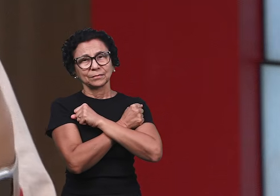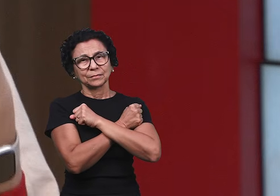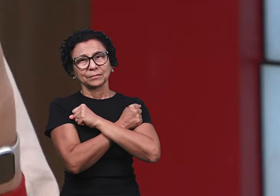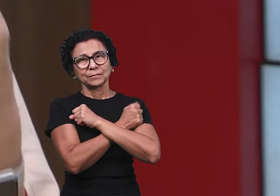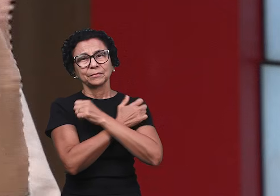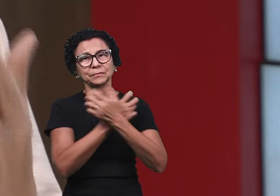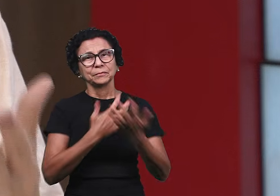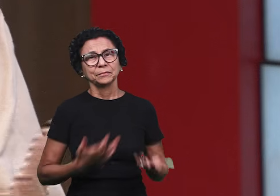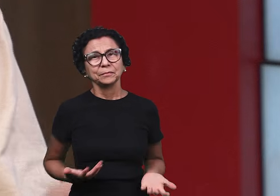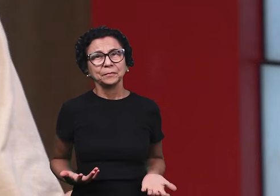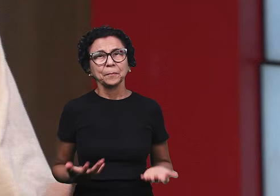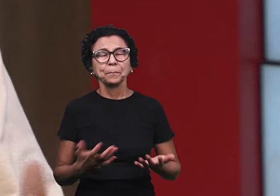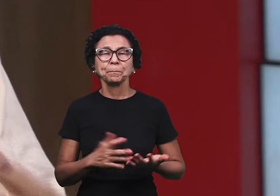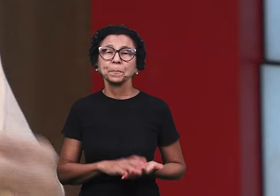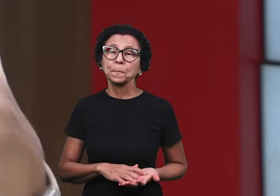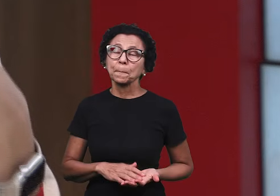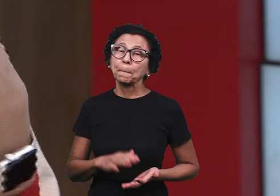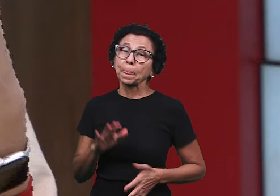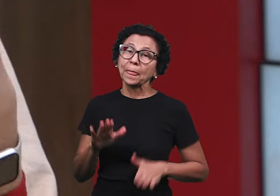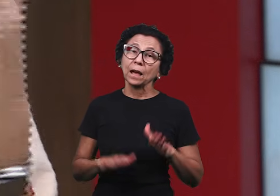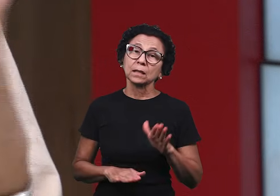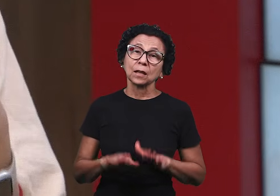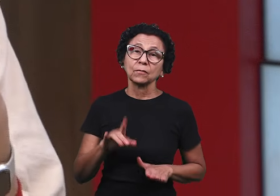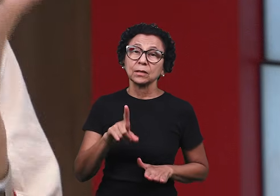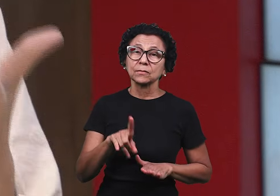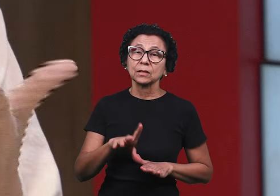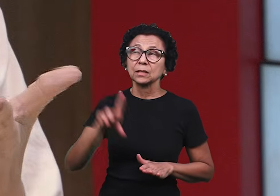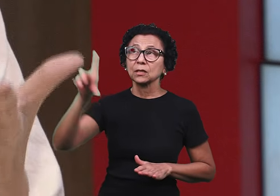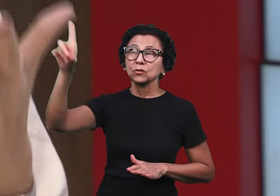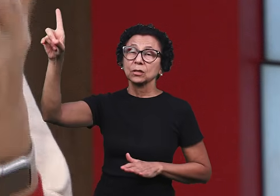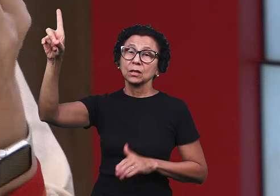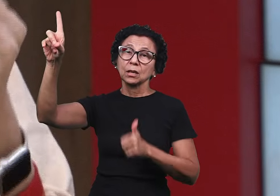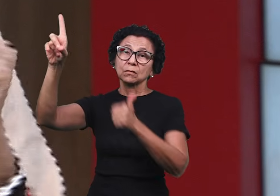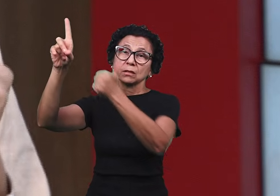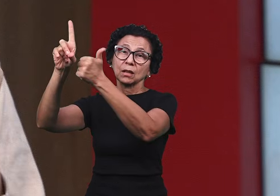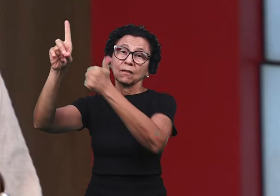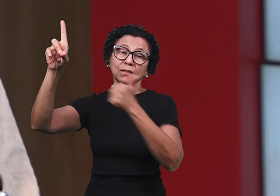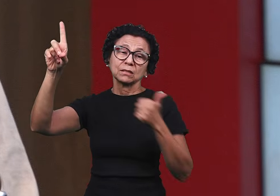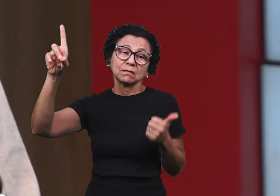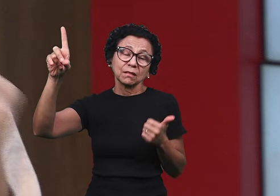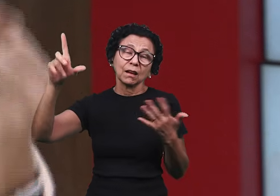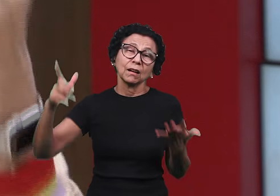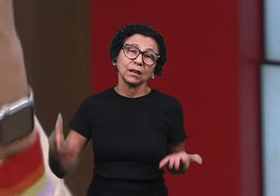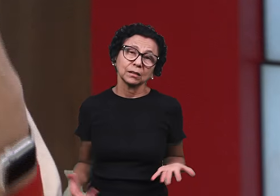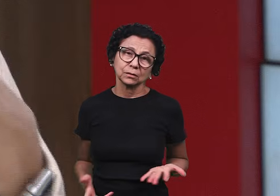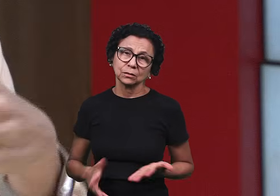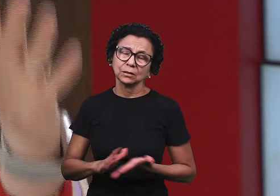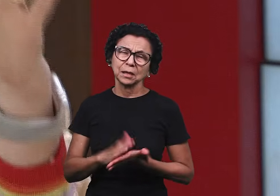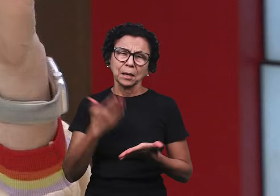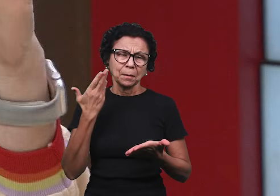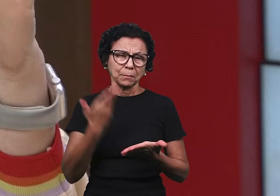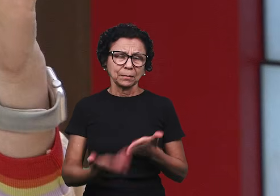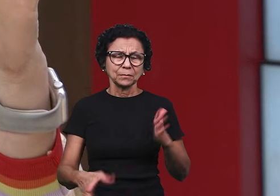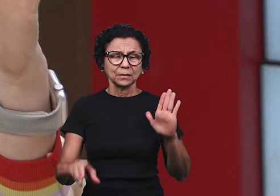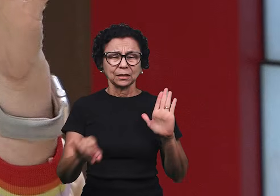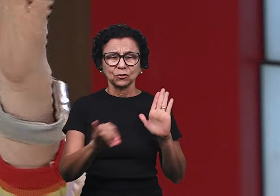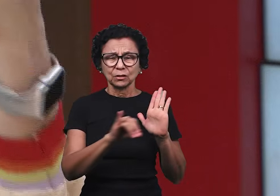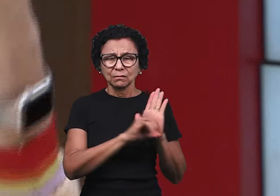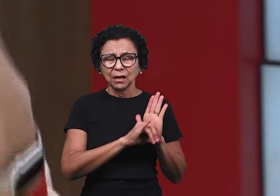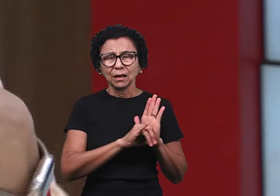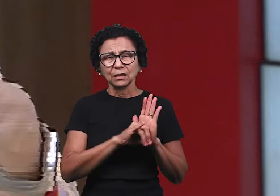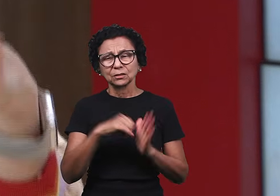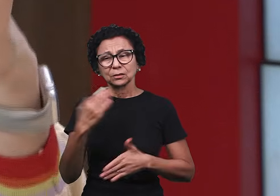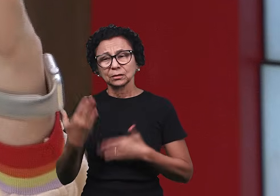Às vezes você falhou na sua vida, por vezes agora você pode estar até afastado de Deus, gastou tudo aquilo que Ele havia te